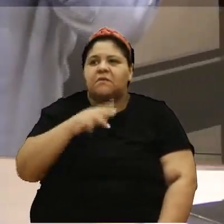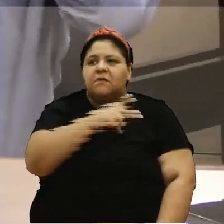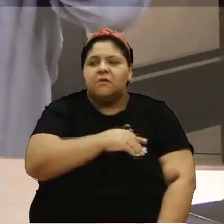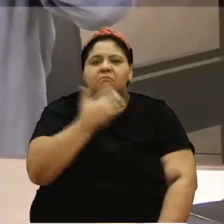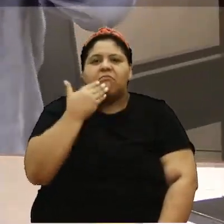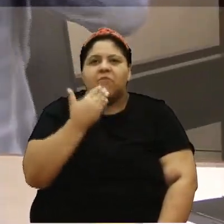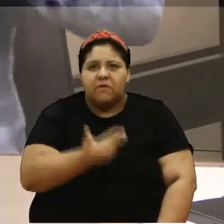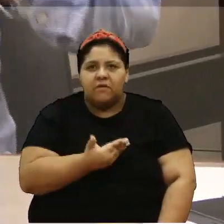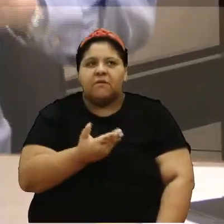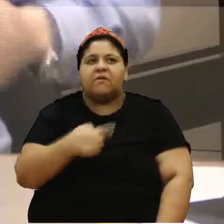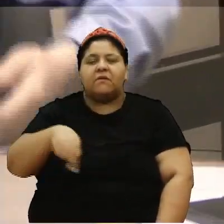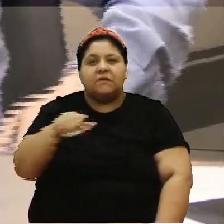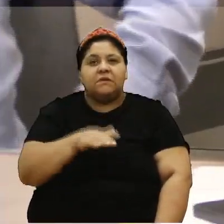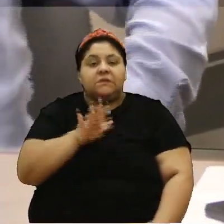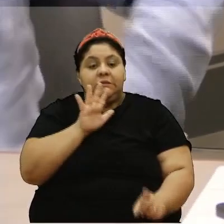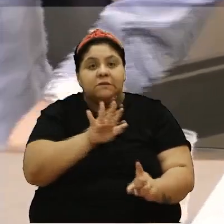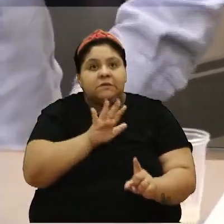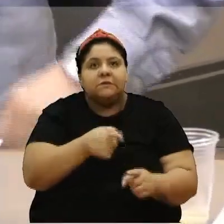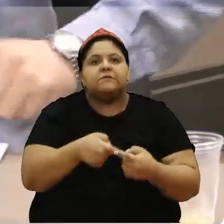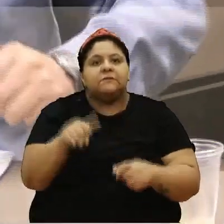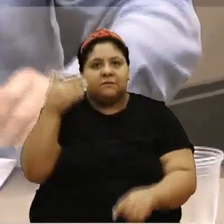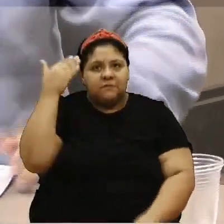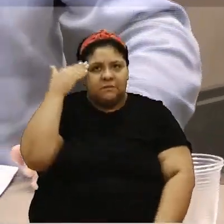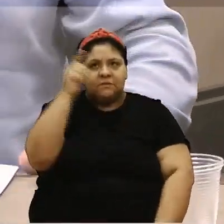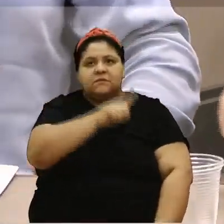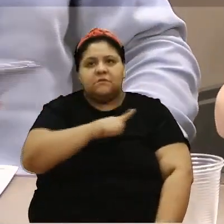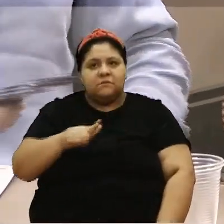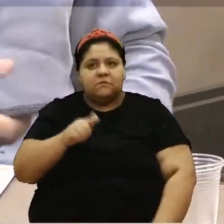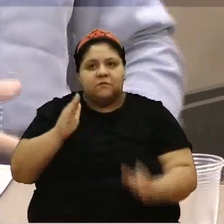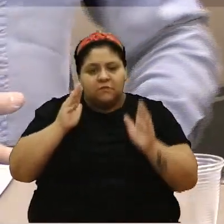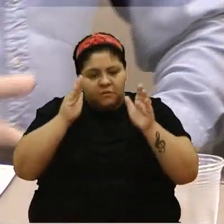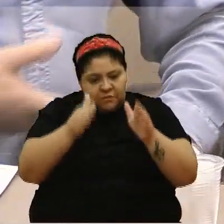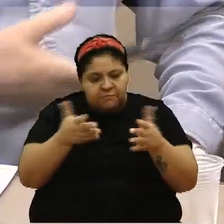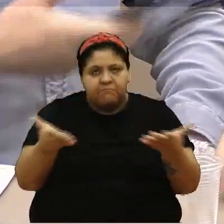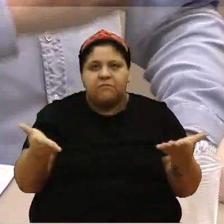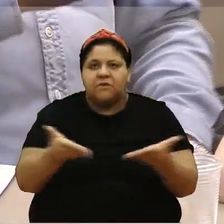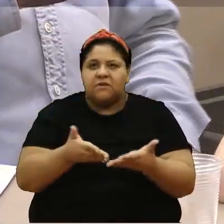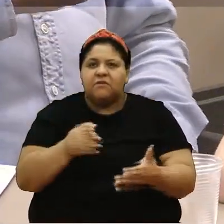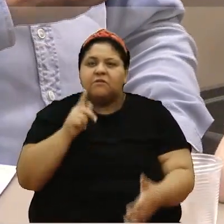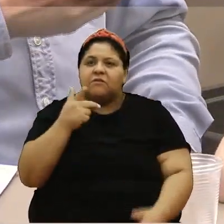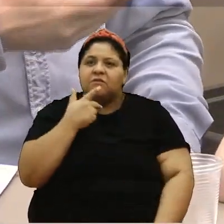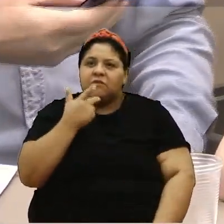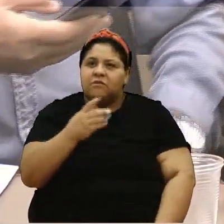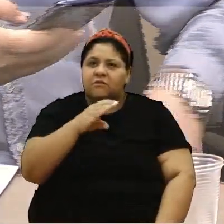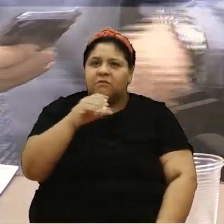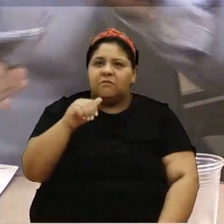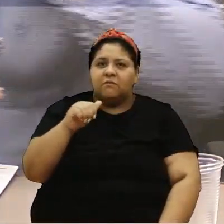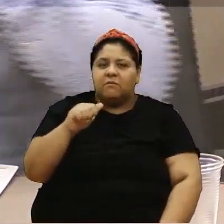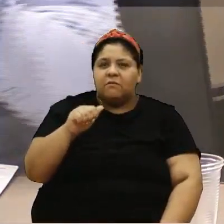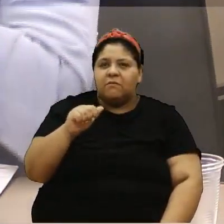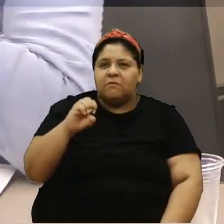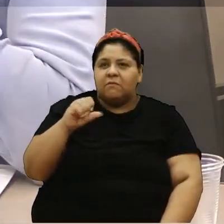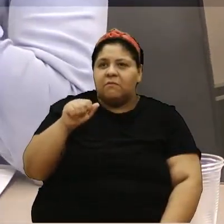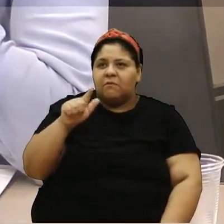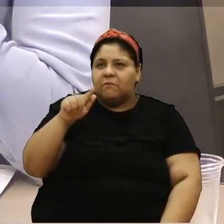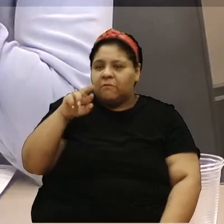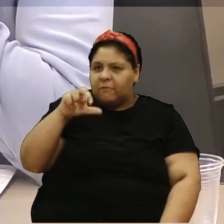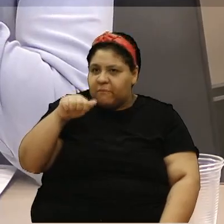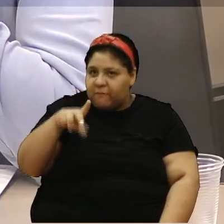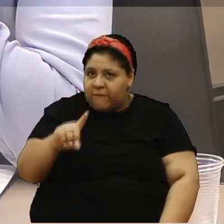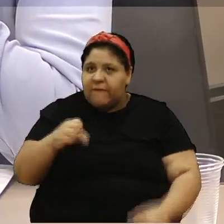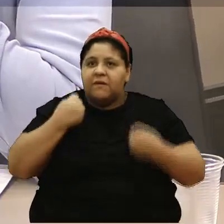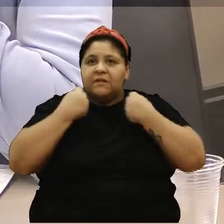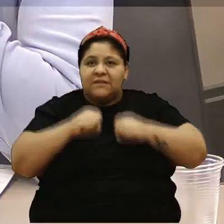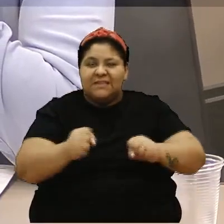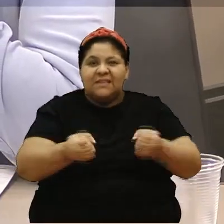ali. A gente deu uma pressãozinha, mas eu sei que o governo está empenhado ali em resolver, e queria... O senhor citou o Casagrande lá na Secretaria de Trânsito, é uma pessoa